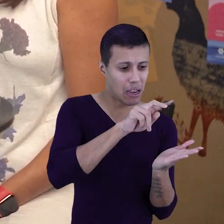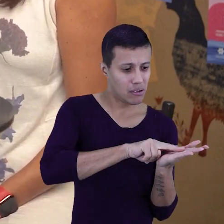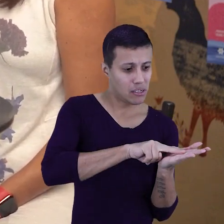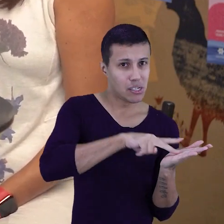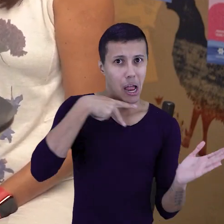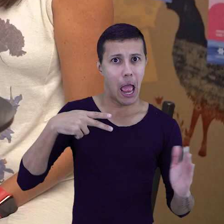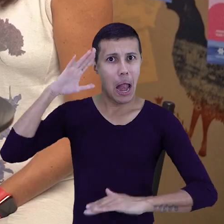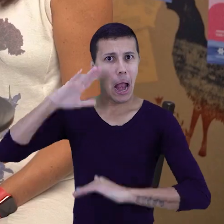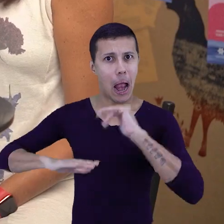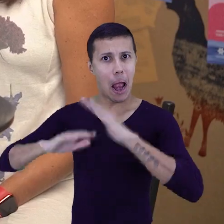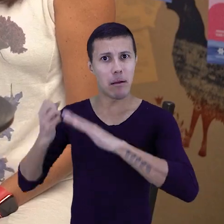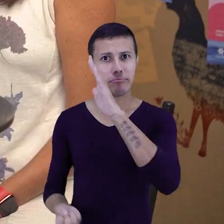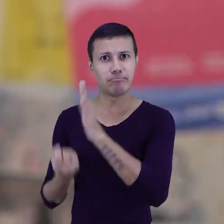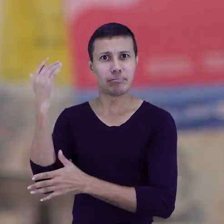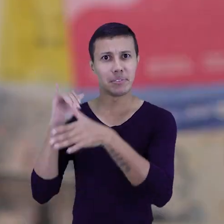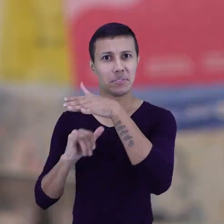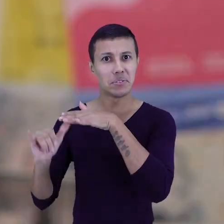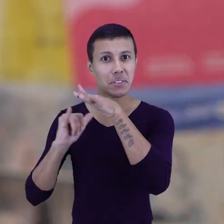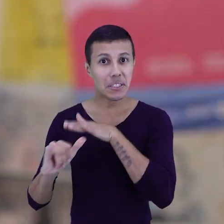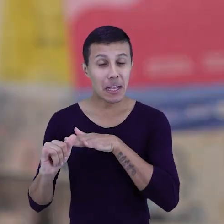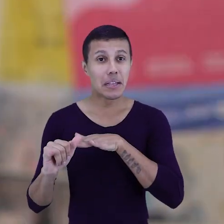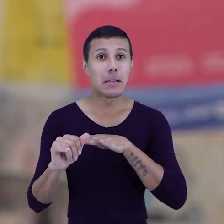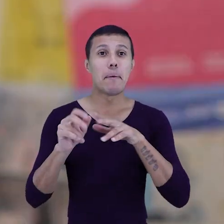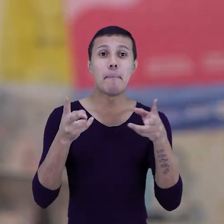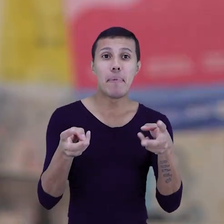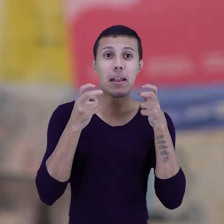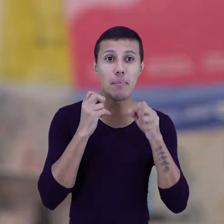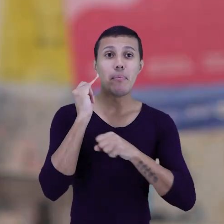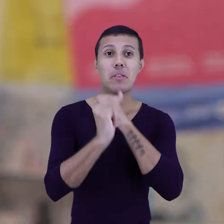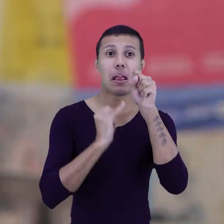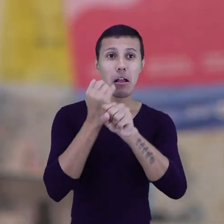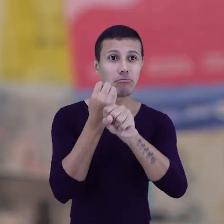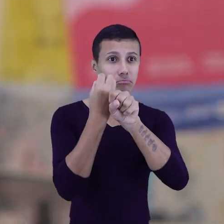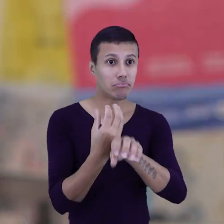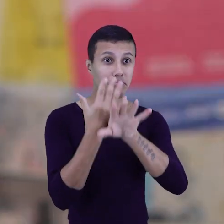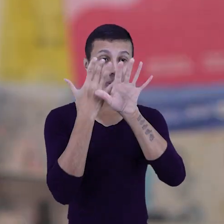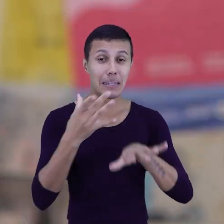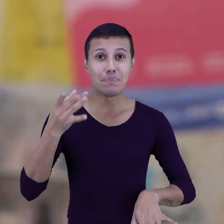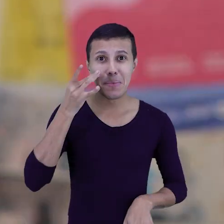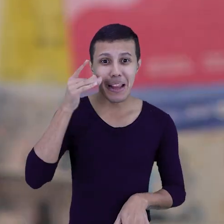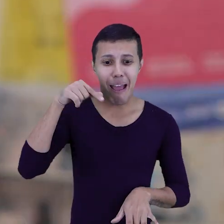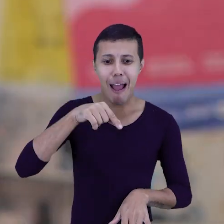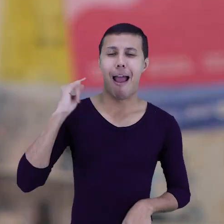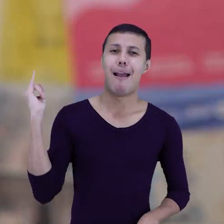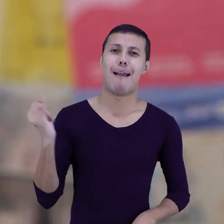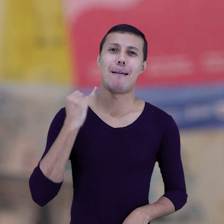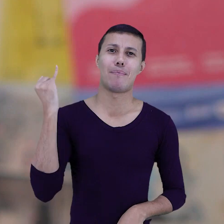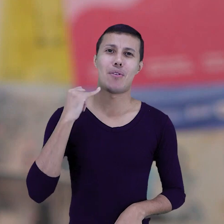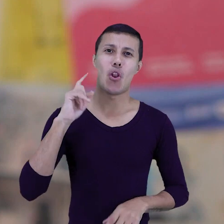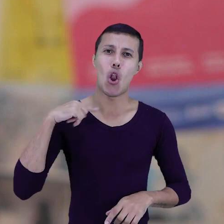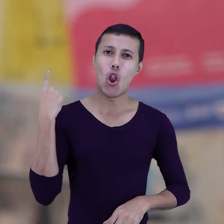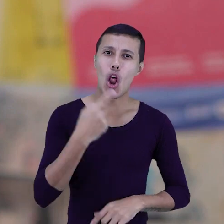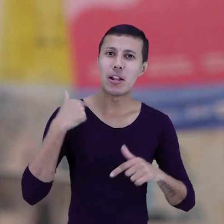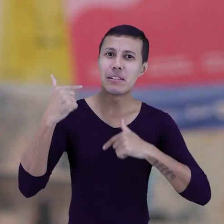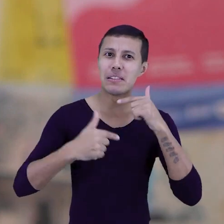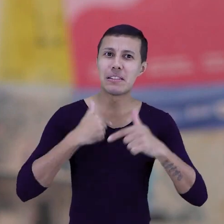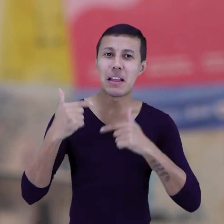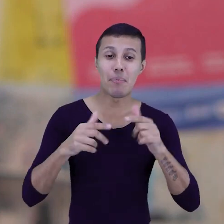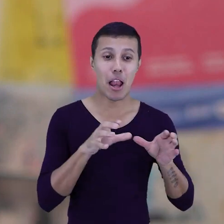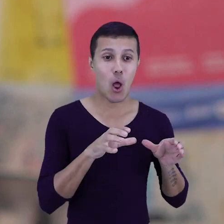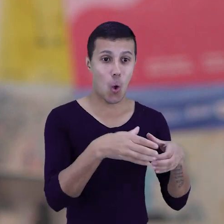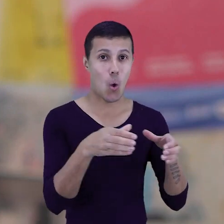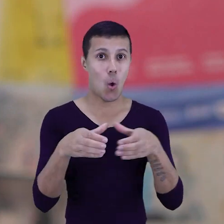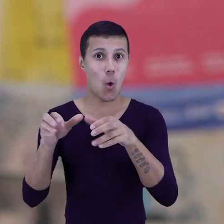e começar a sua startup. A gente vê muita coisa online, né? Mas o presencial ele é muito importante porque a gente trabalha